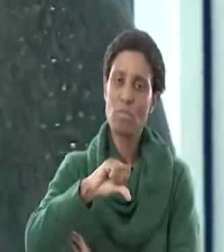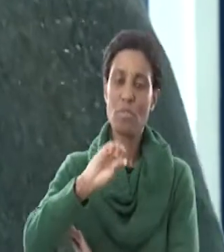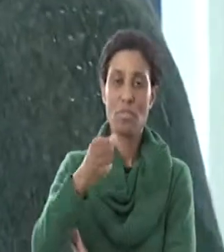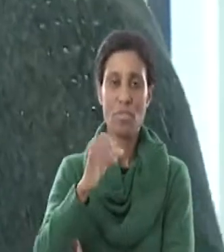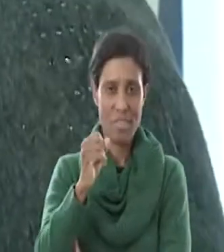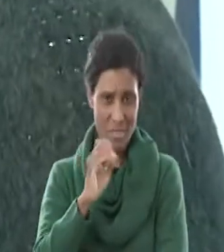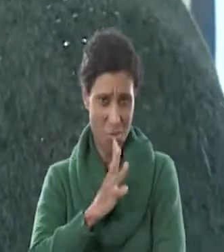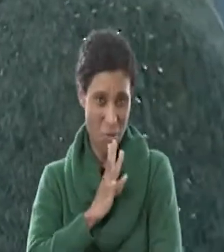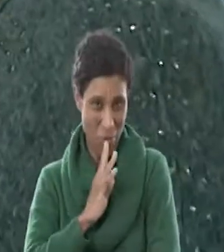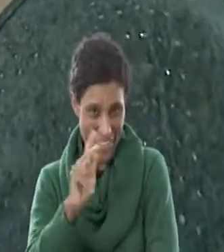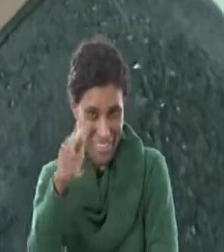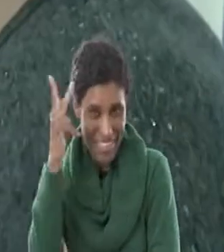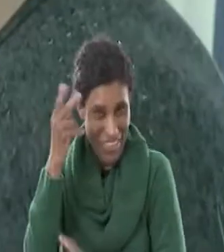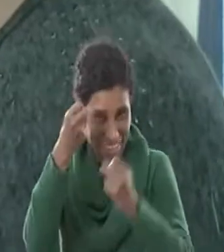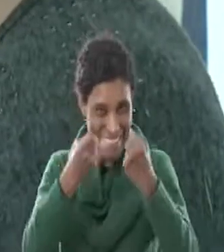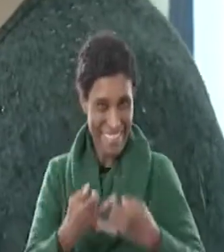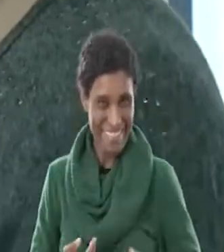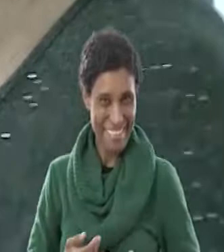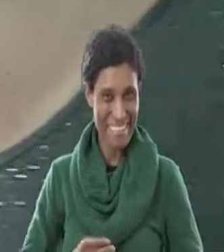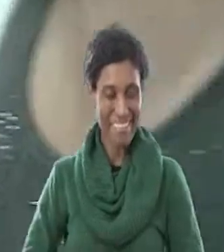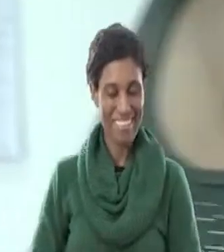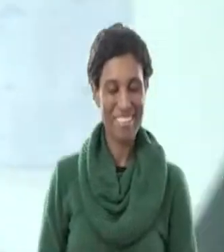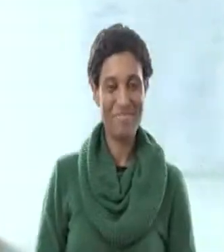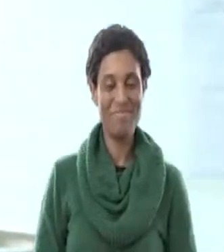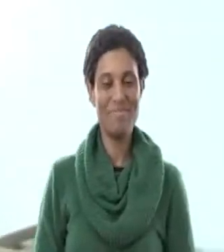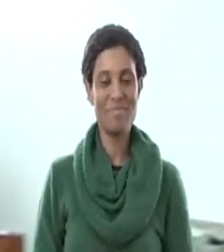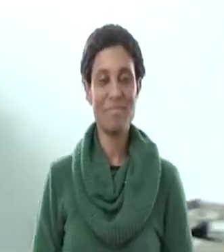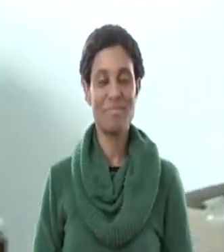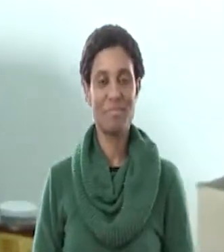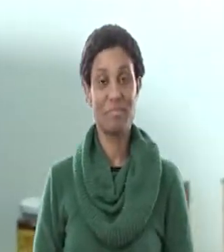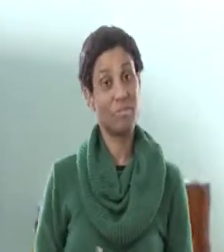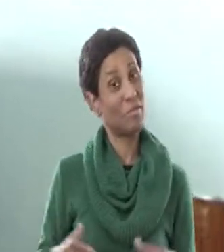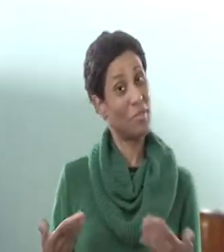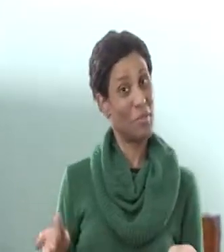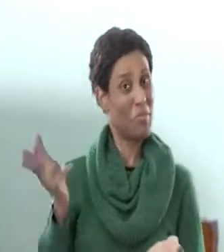começou em 1980, tu sabes a história toda, conta pra gente.